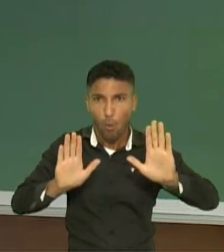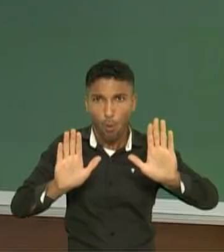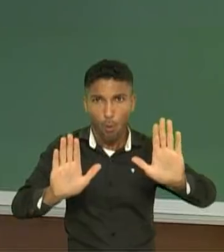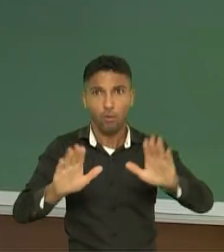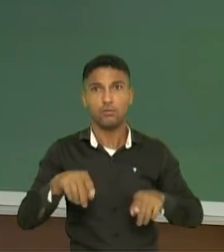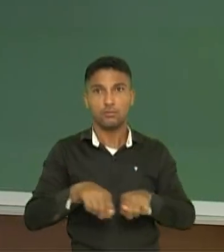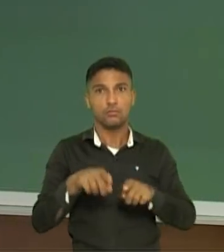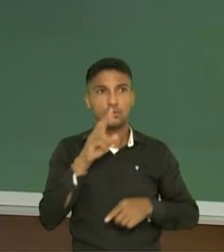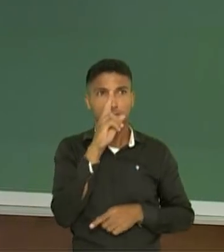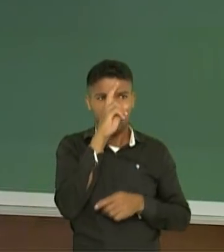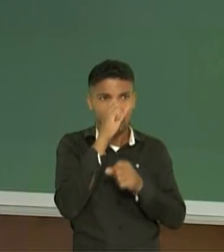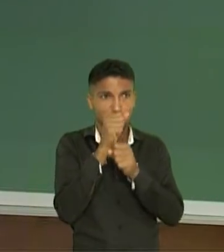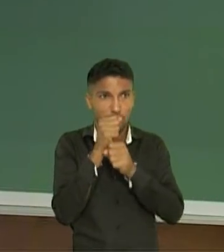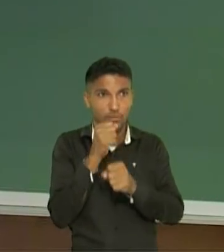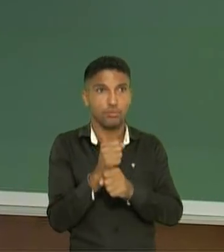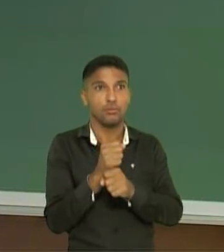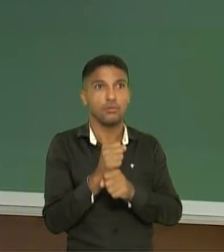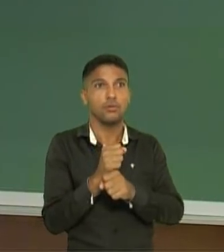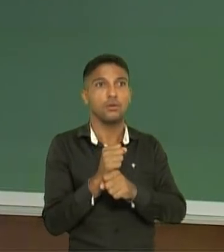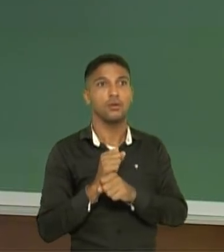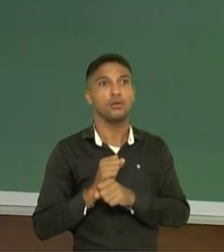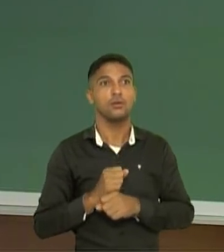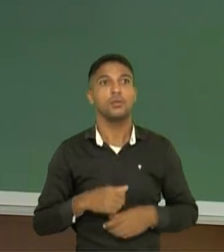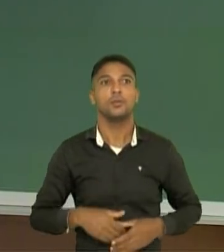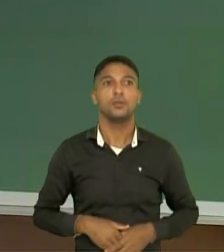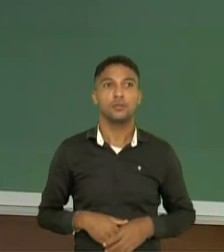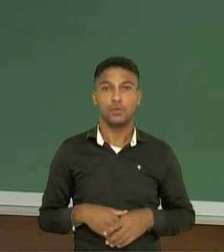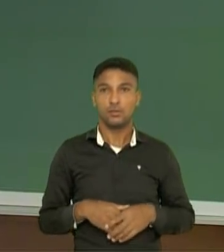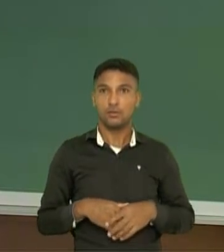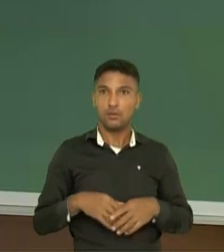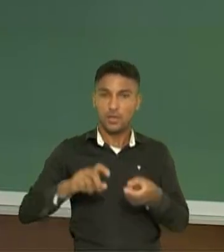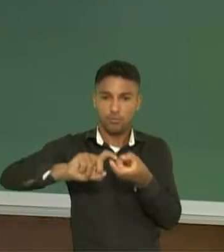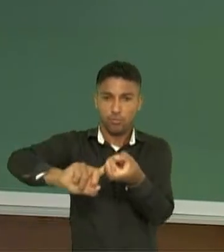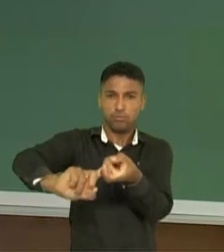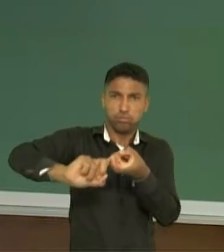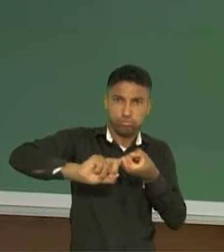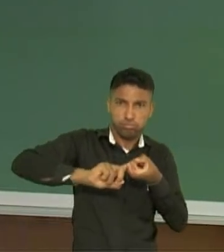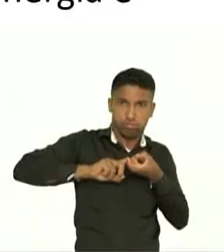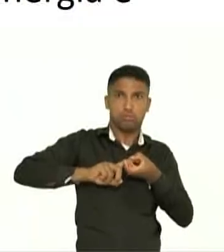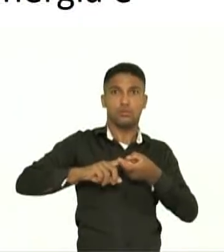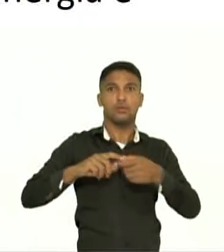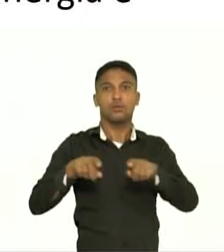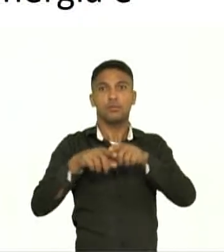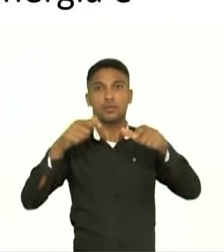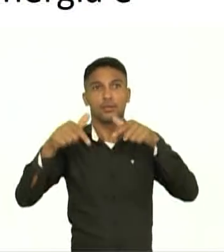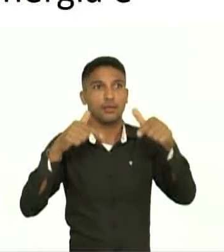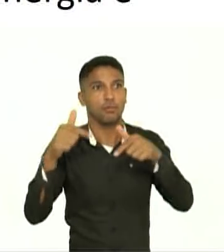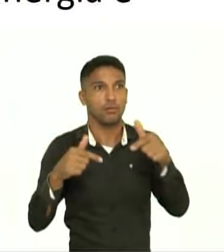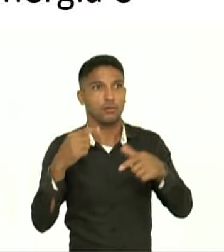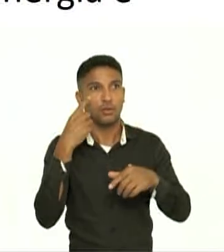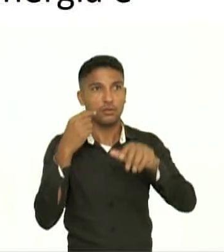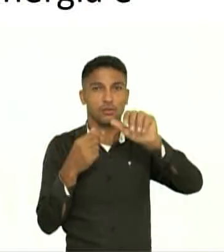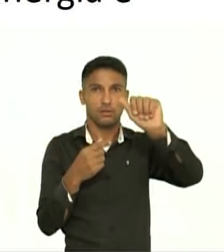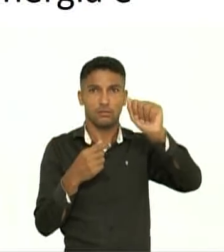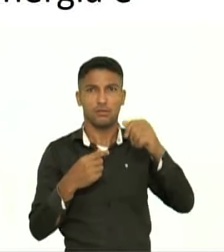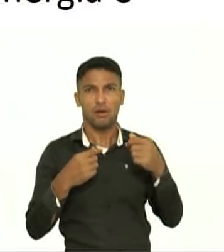uma grandeza escalar. Né? A gente conversou, viu que trabalho e energia são grandezas